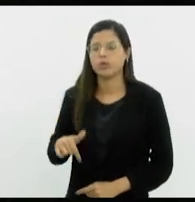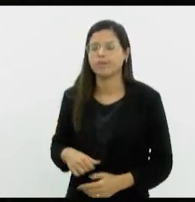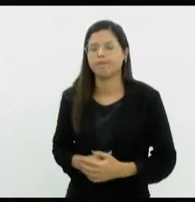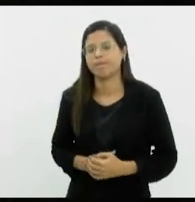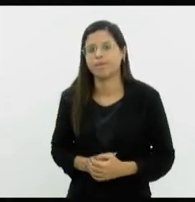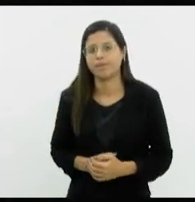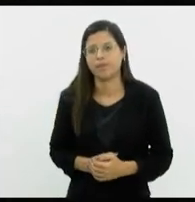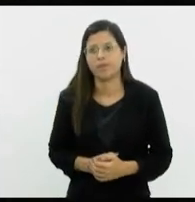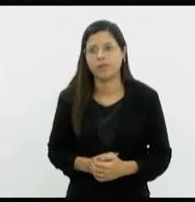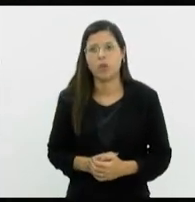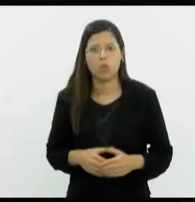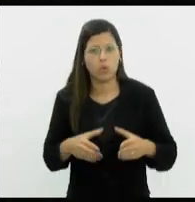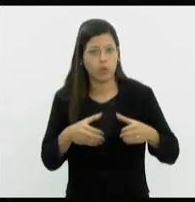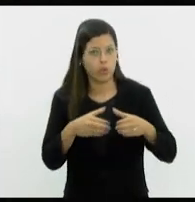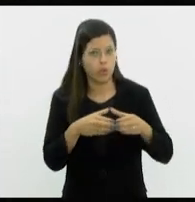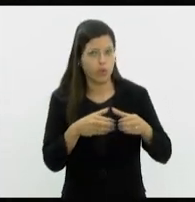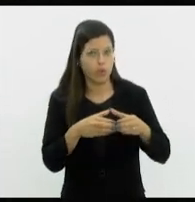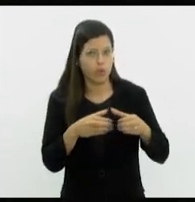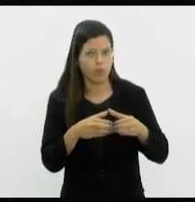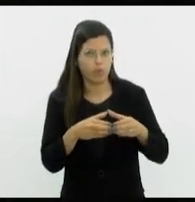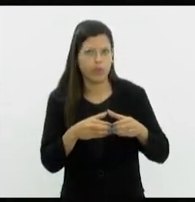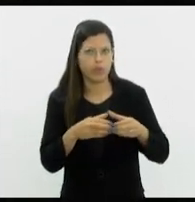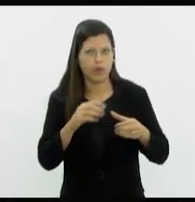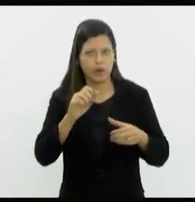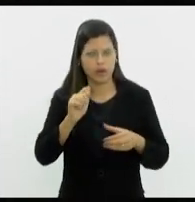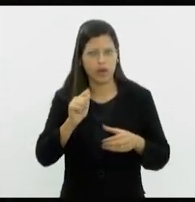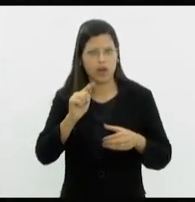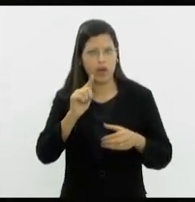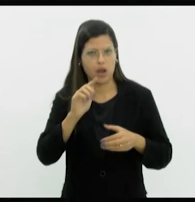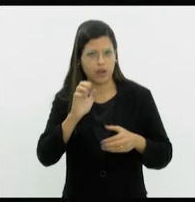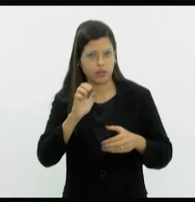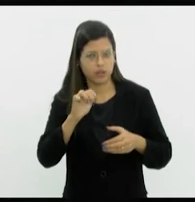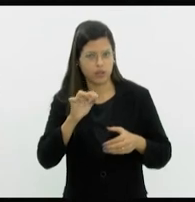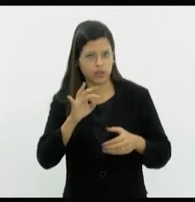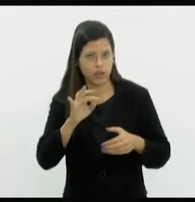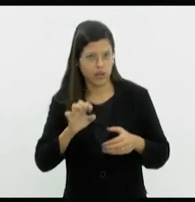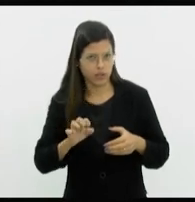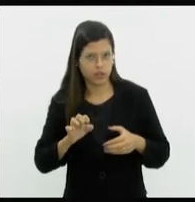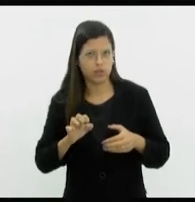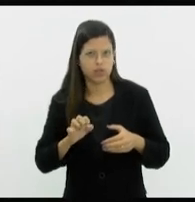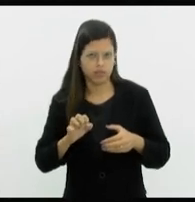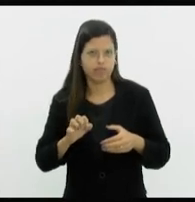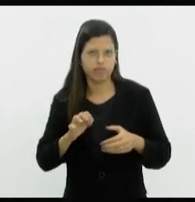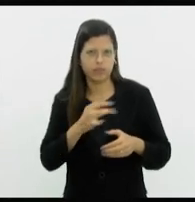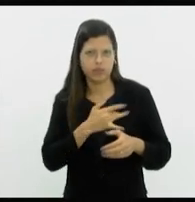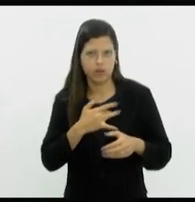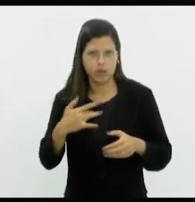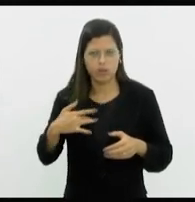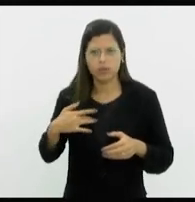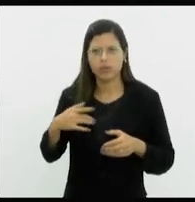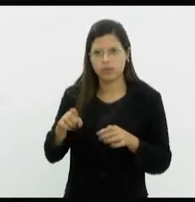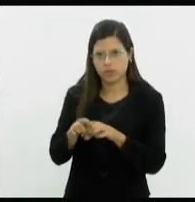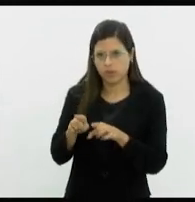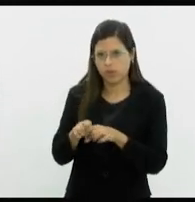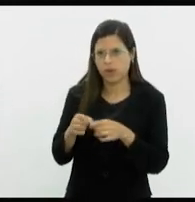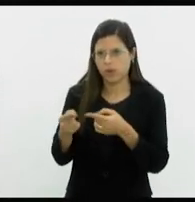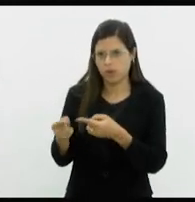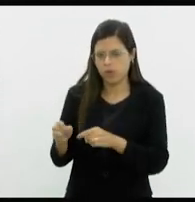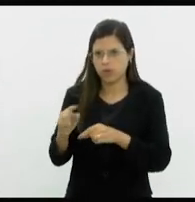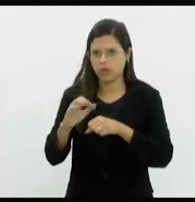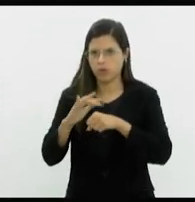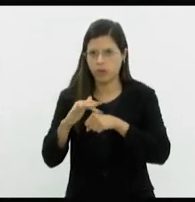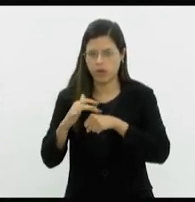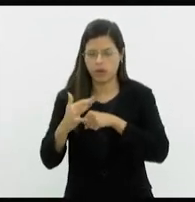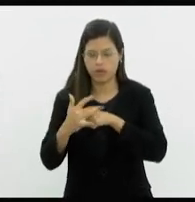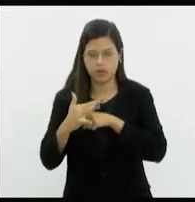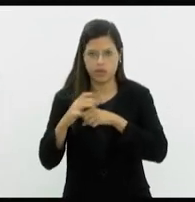uma categoria, um ramo, tanto quanto os agentes de combate às endemias, são um ramo da área de saúde que